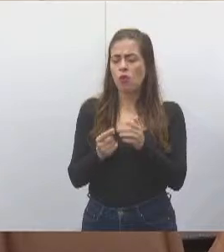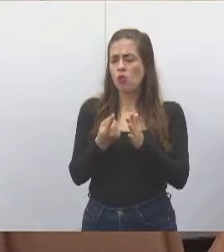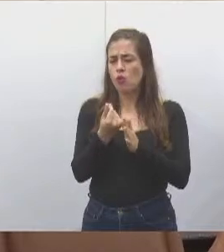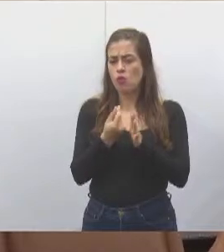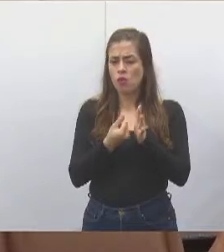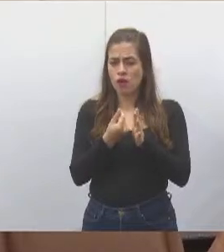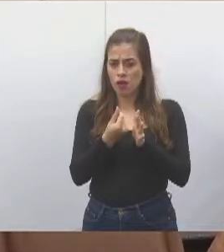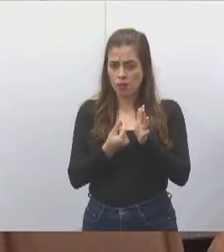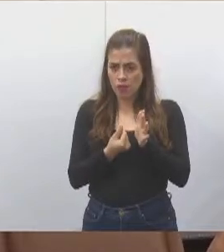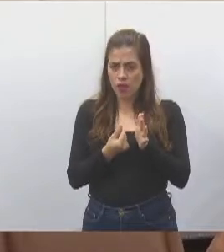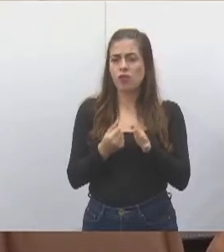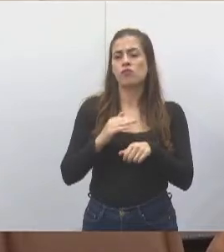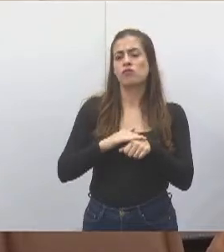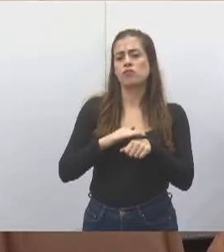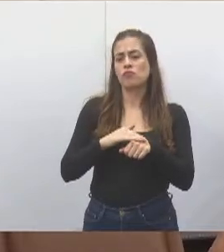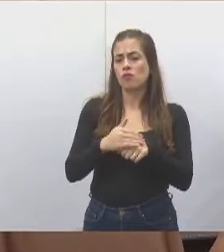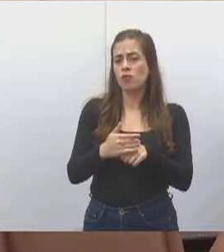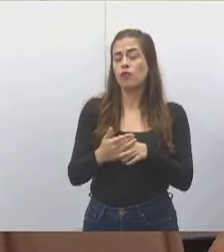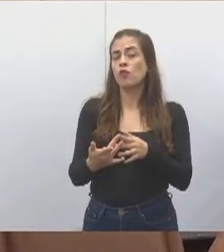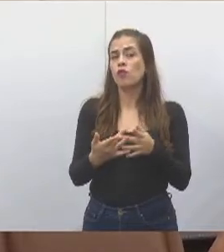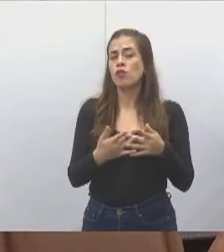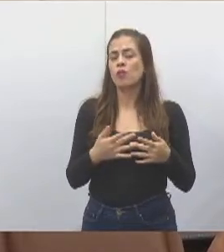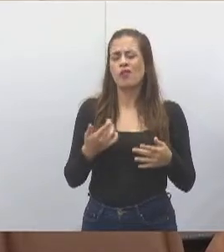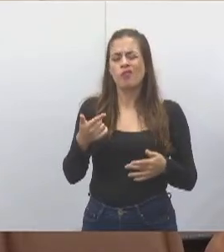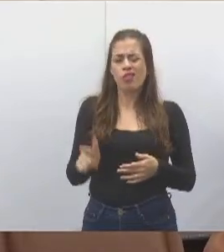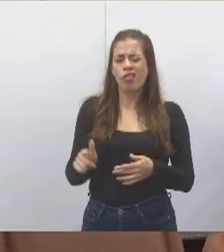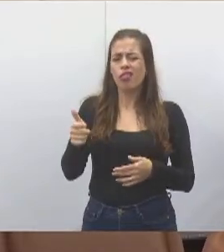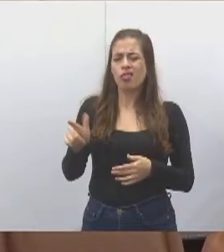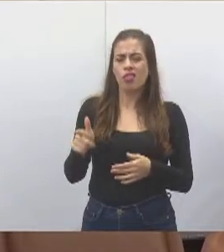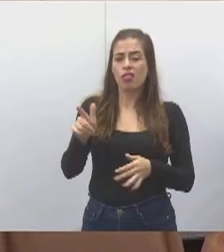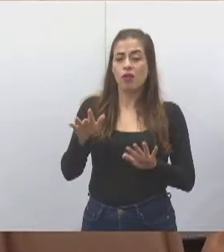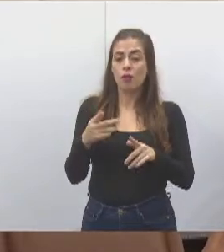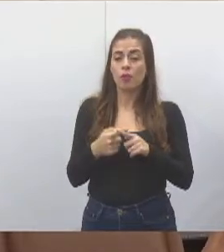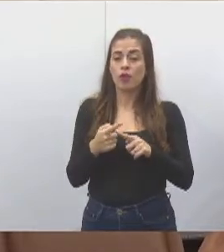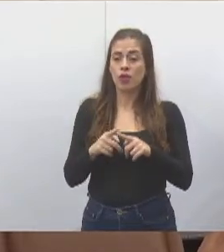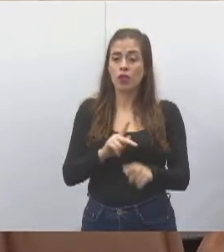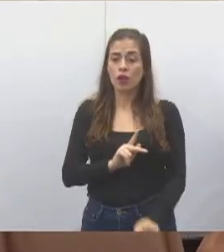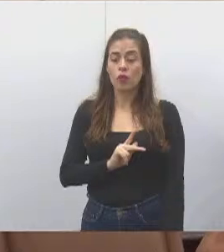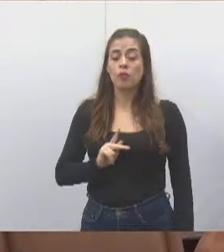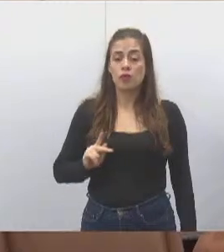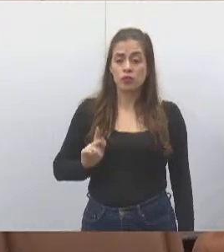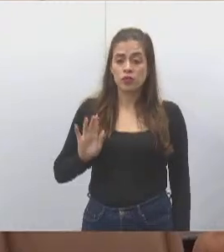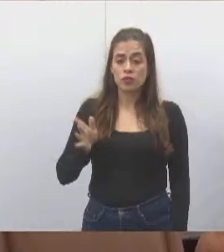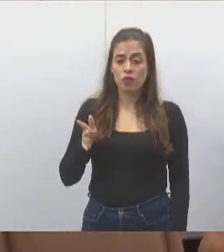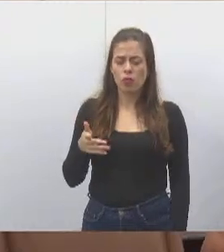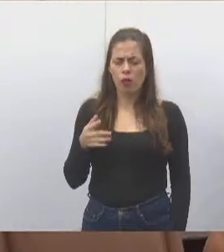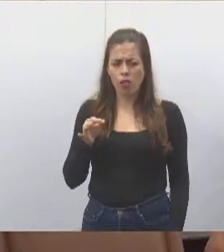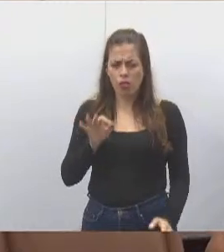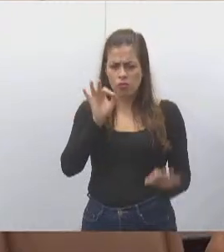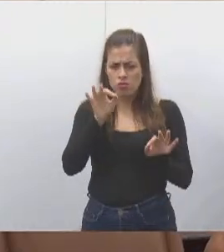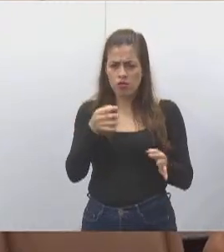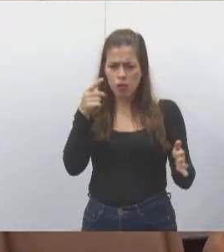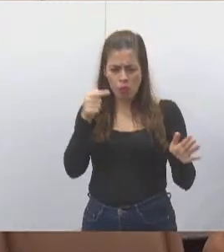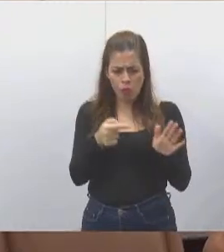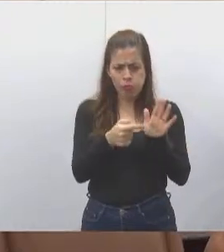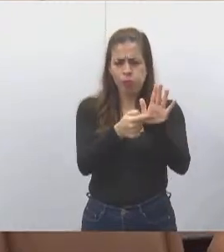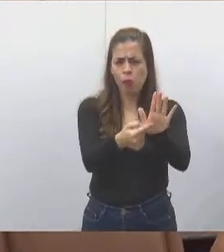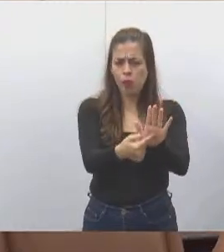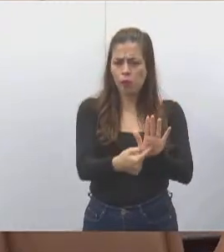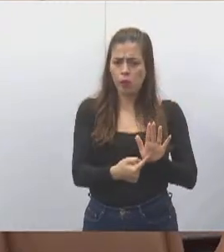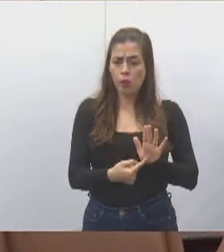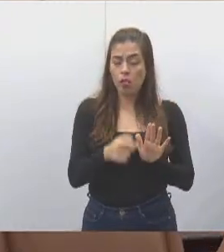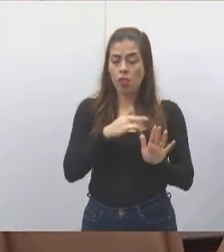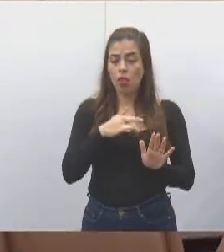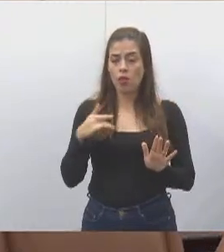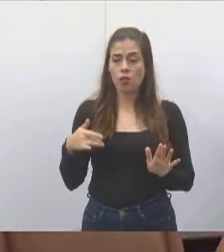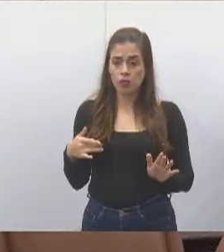orçamentária. E para não ser repetitivo, até porque o pastor foi assertivo aqui em apontar algumas questões de saúde